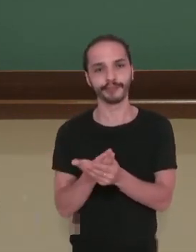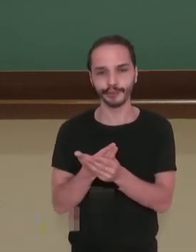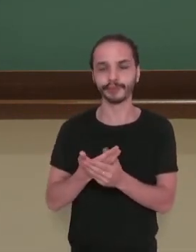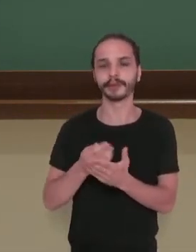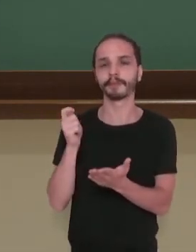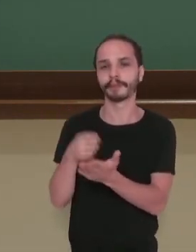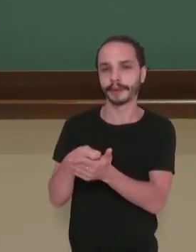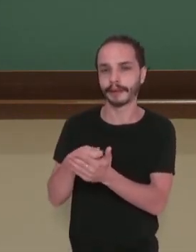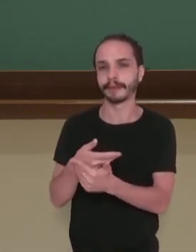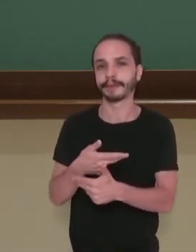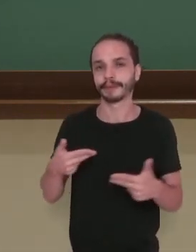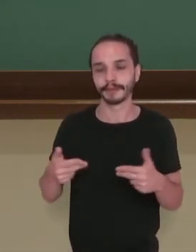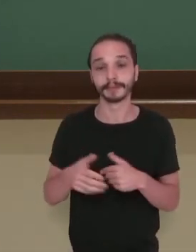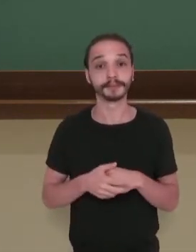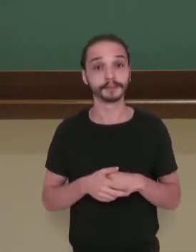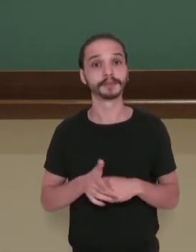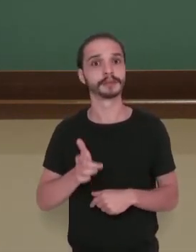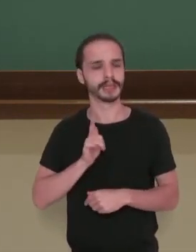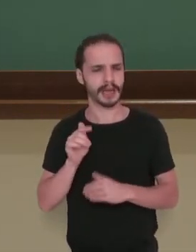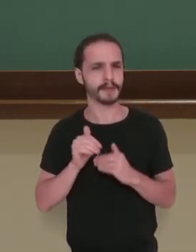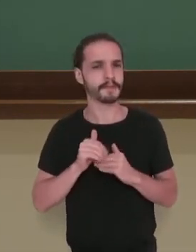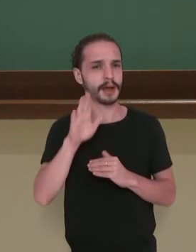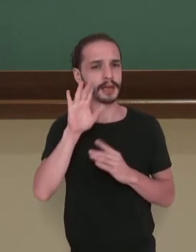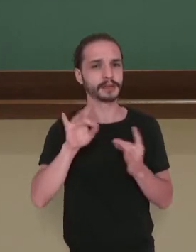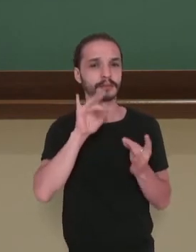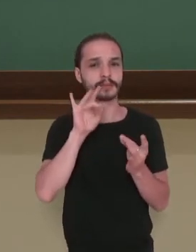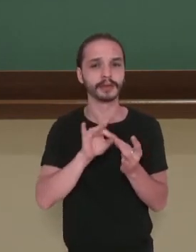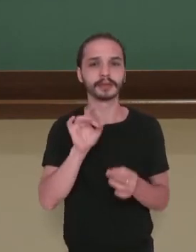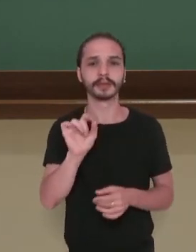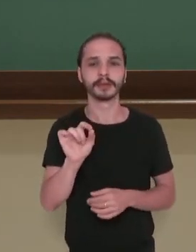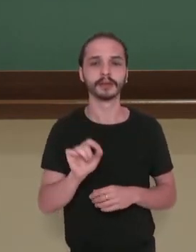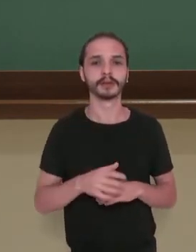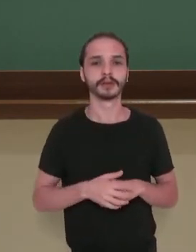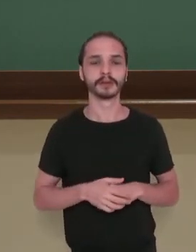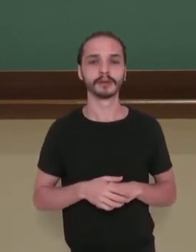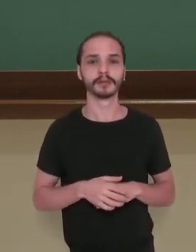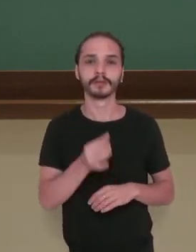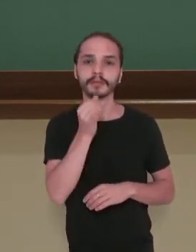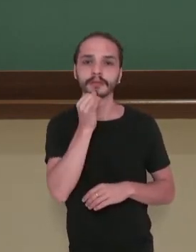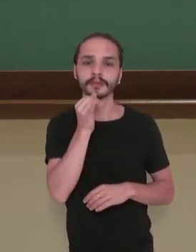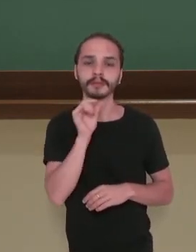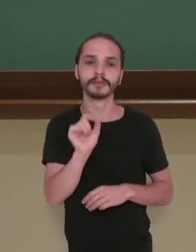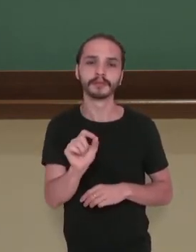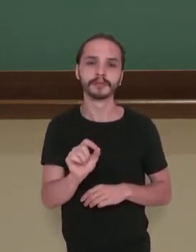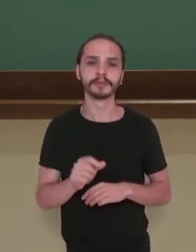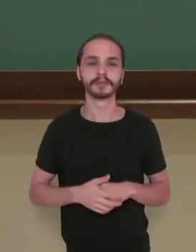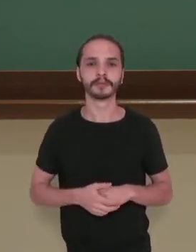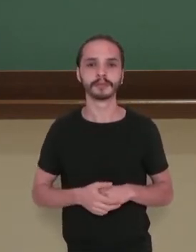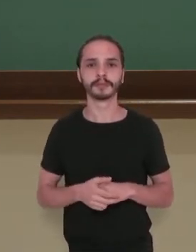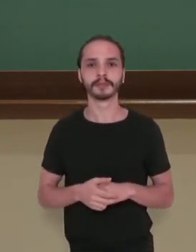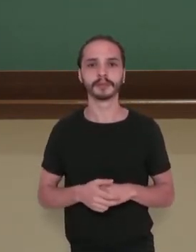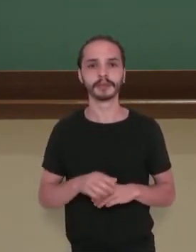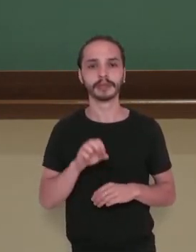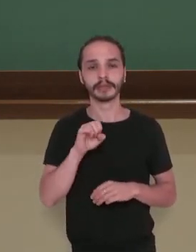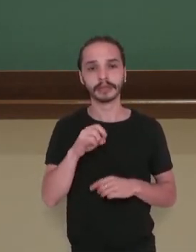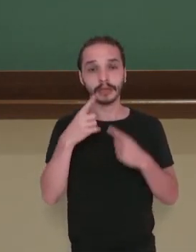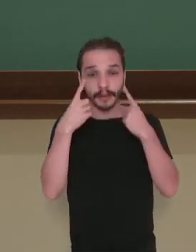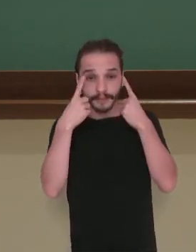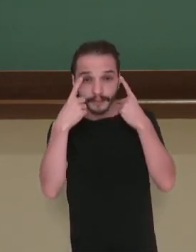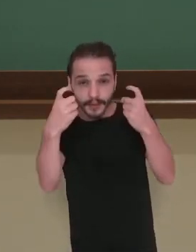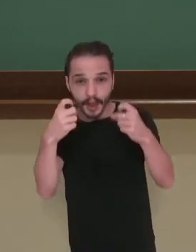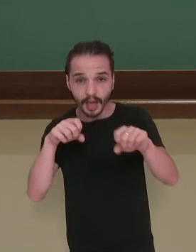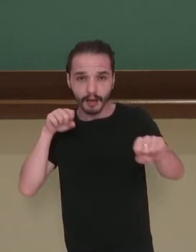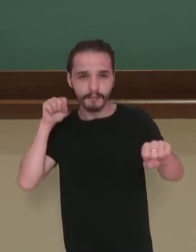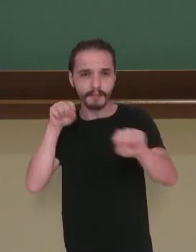indenização. Há casos mais específicos, né, quando nós temos também a violência